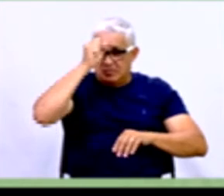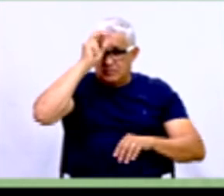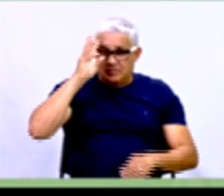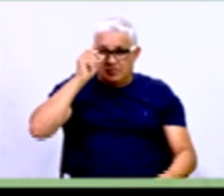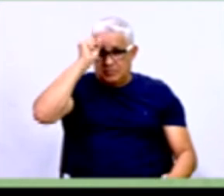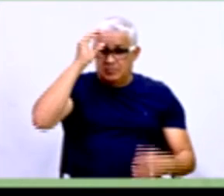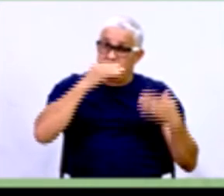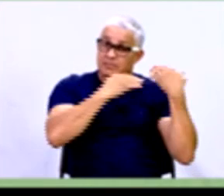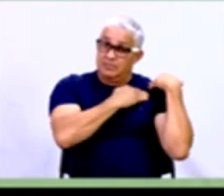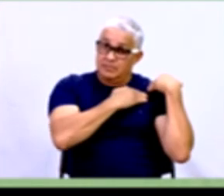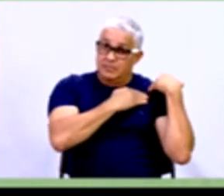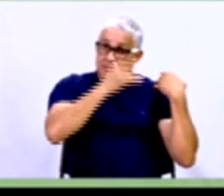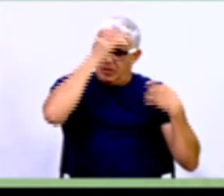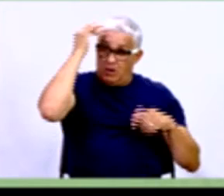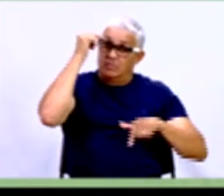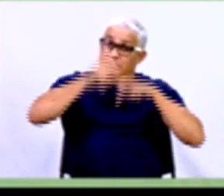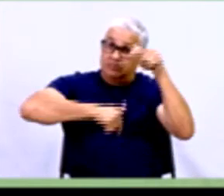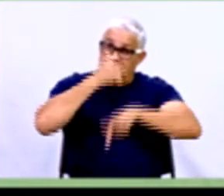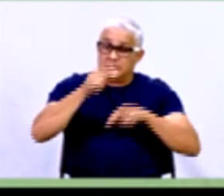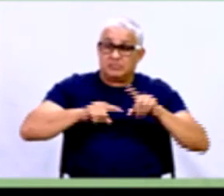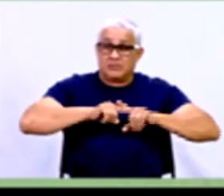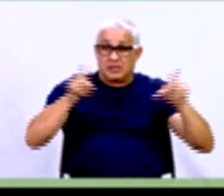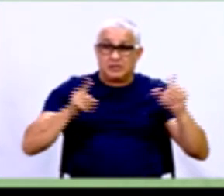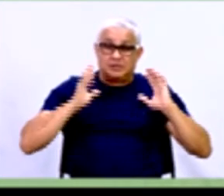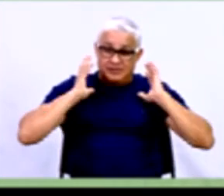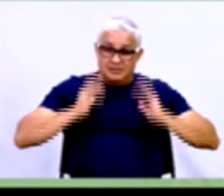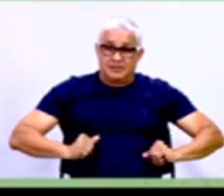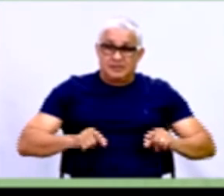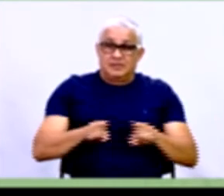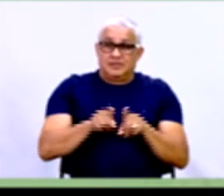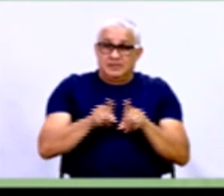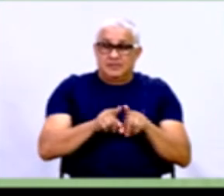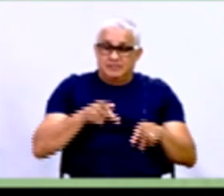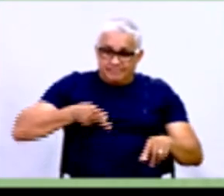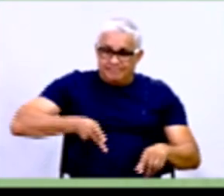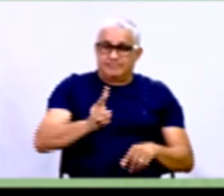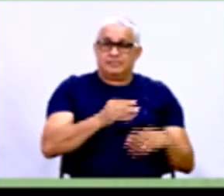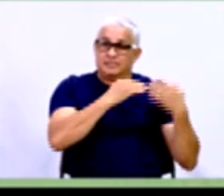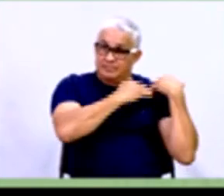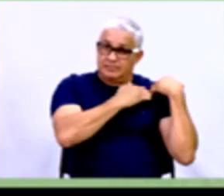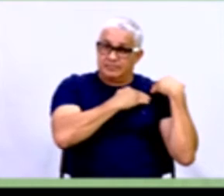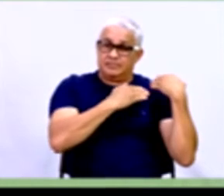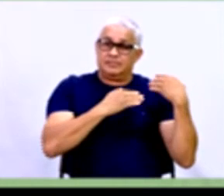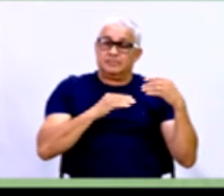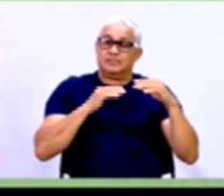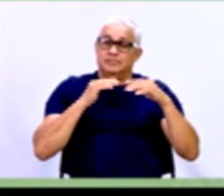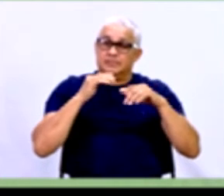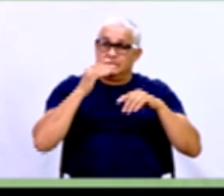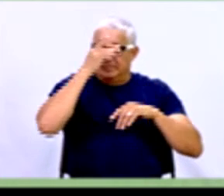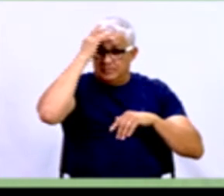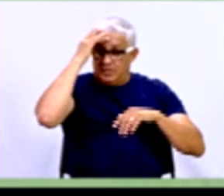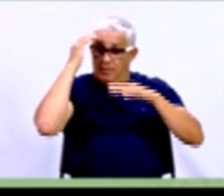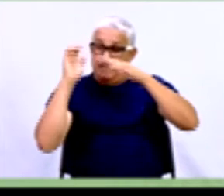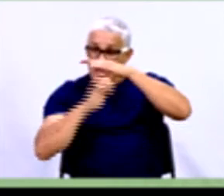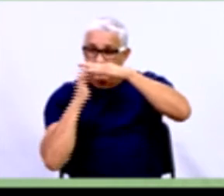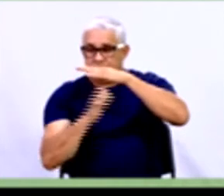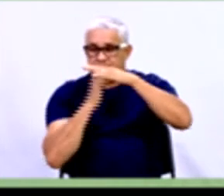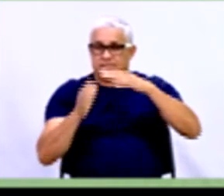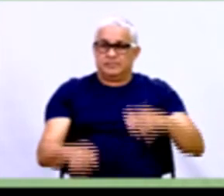responsabilidade do empregado, mas a higienização e manutenção periódica é de responsabilidade do empregador,